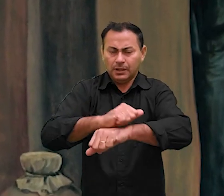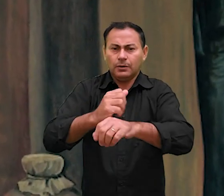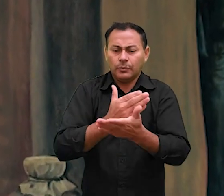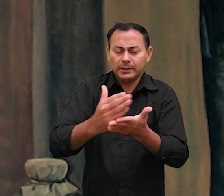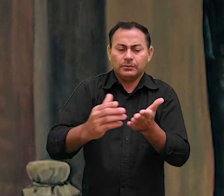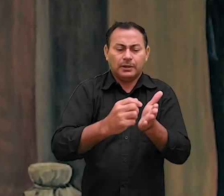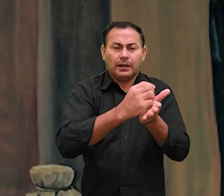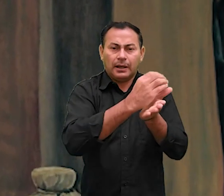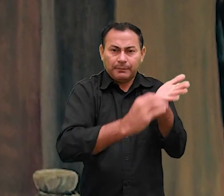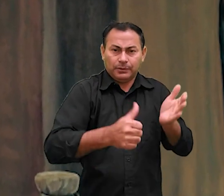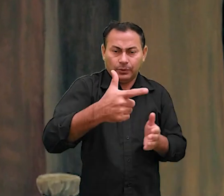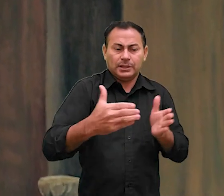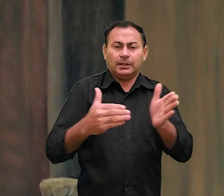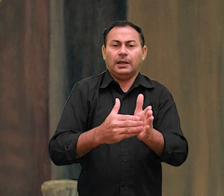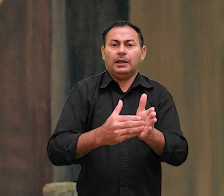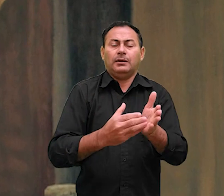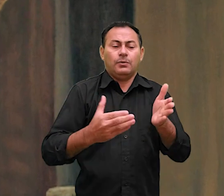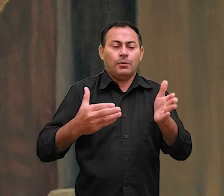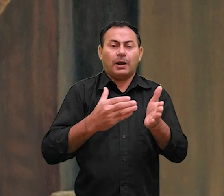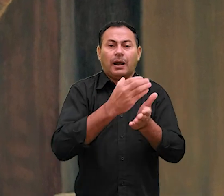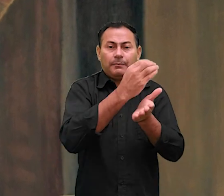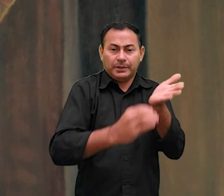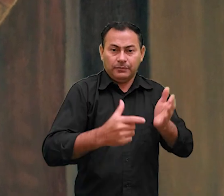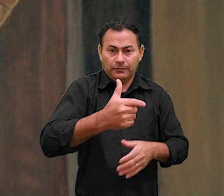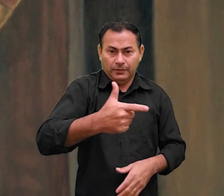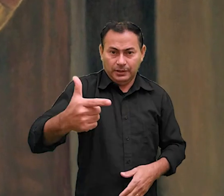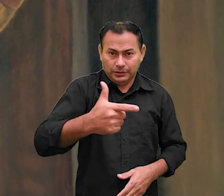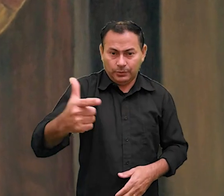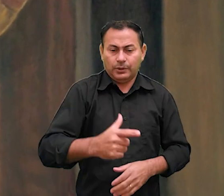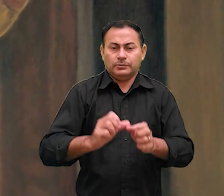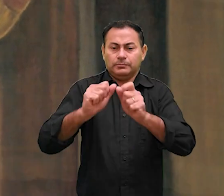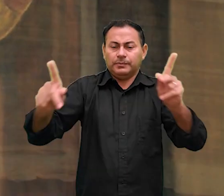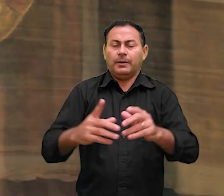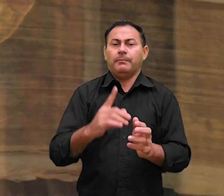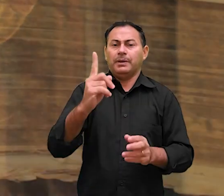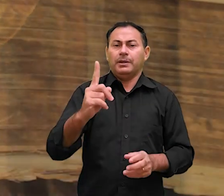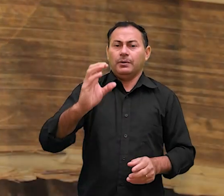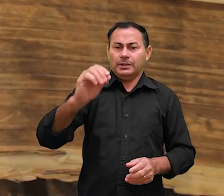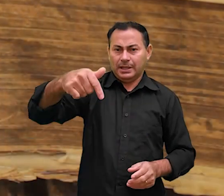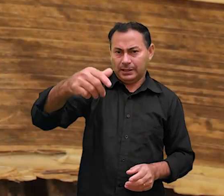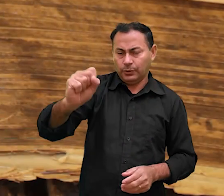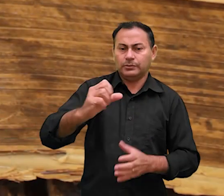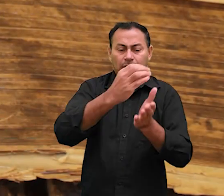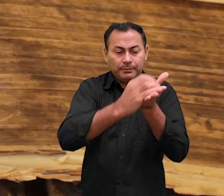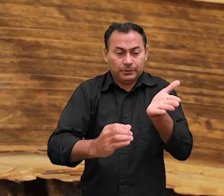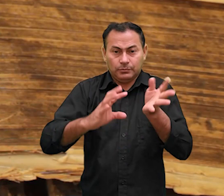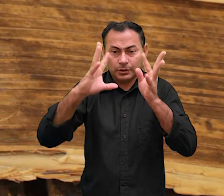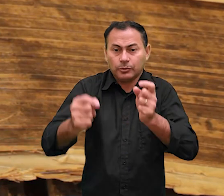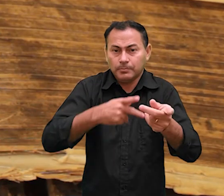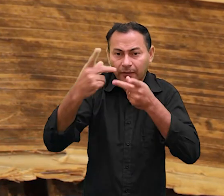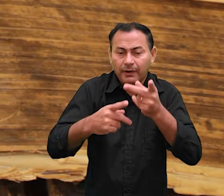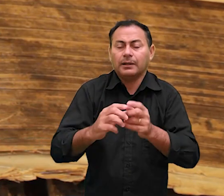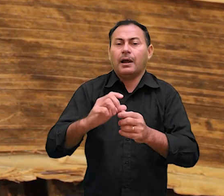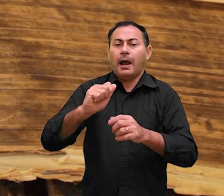capítulo 12 de Gênesis até o capítulo 22 do Apocalipse, um total de 1.178 capítulos, todos esses capítulos